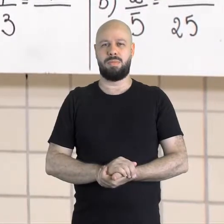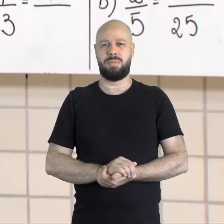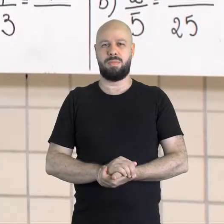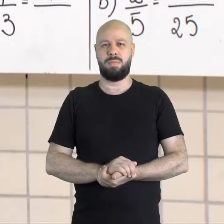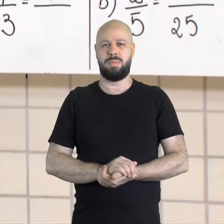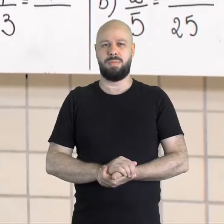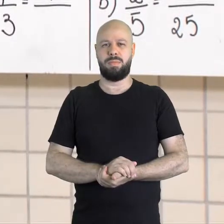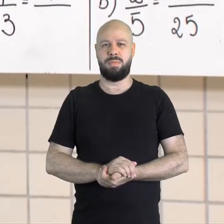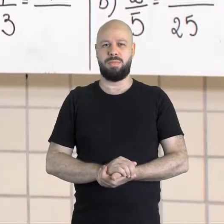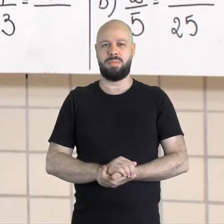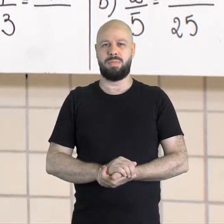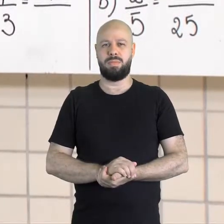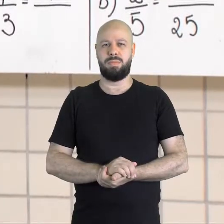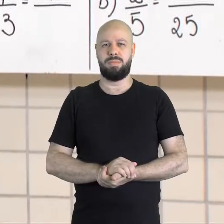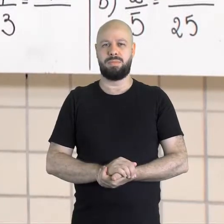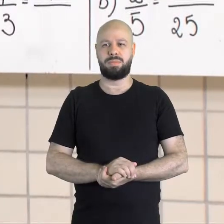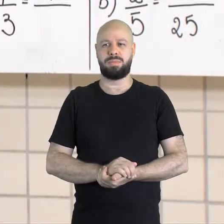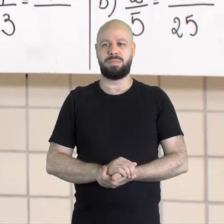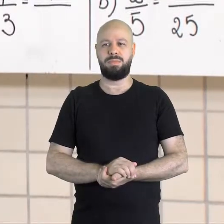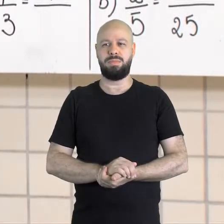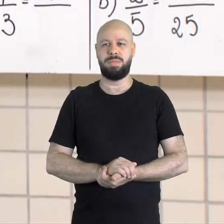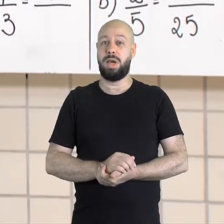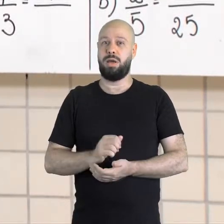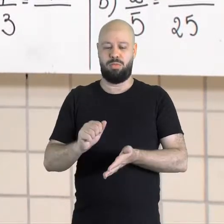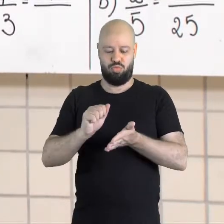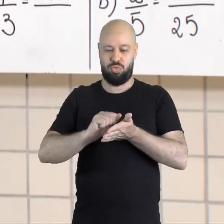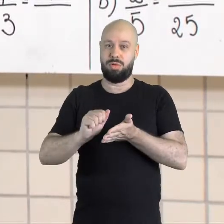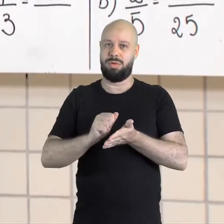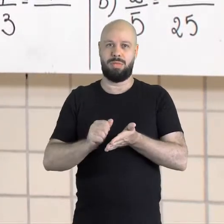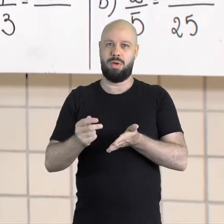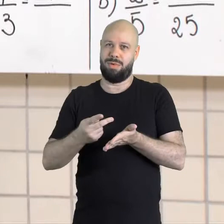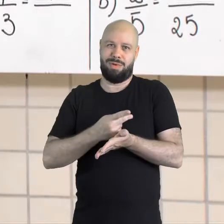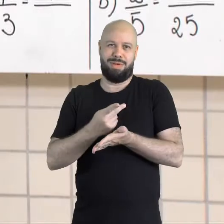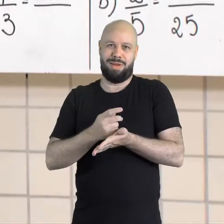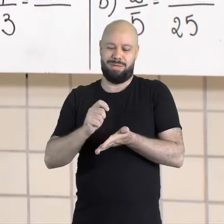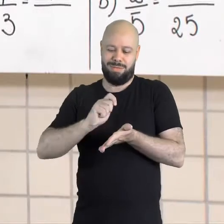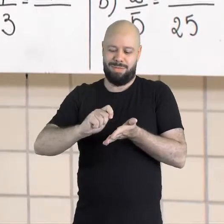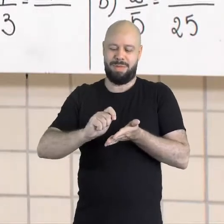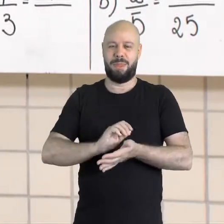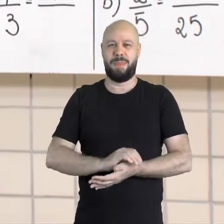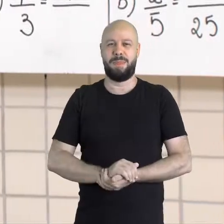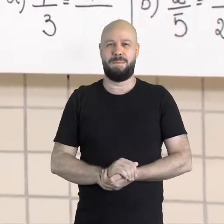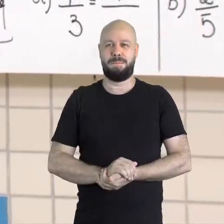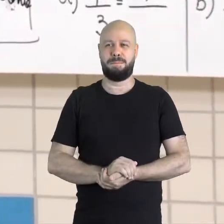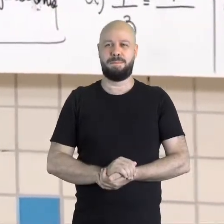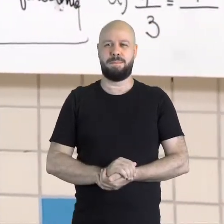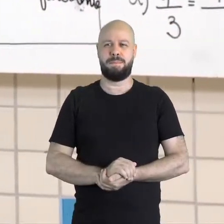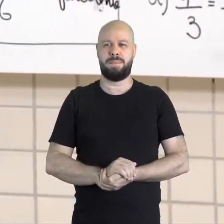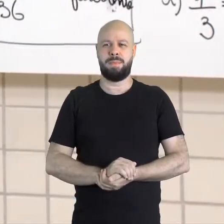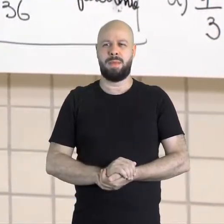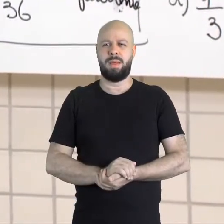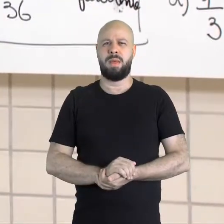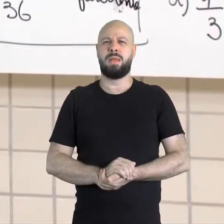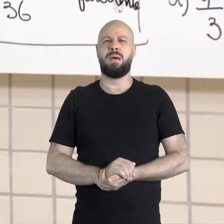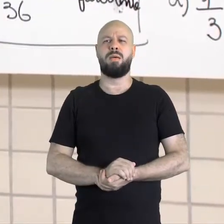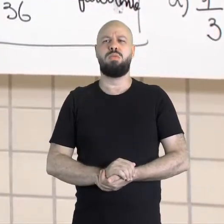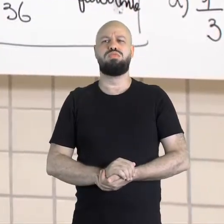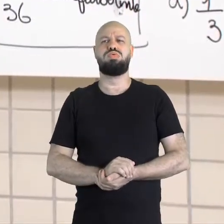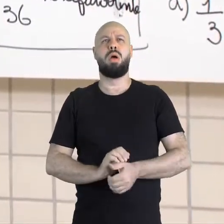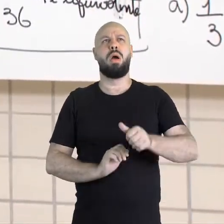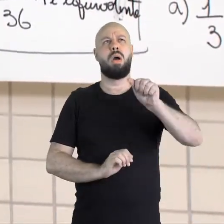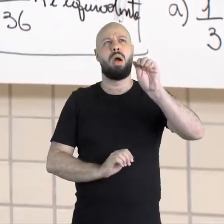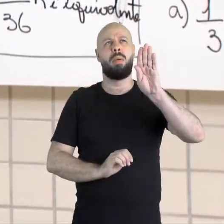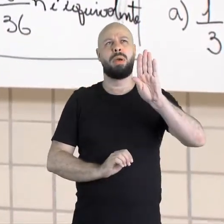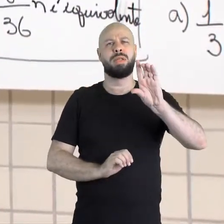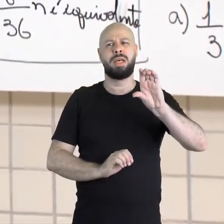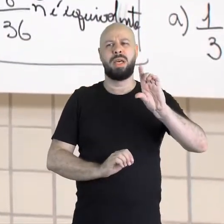Equivalente. A professora errou. Então, nessas quatro opções,